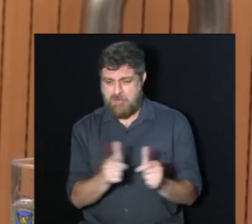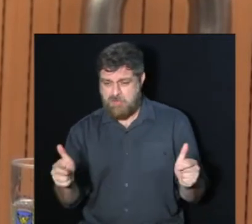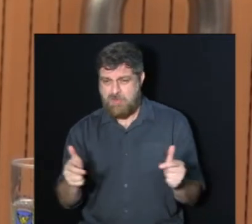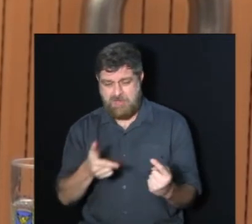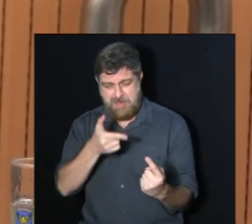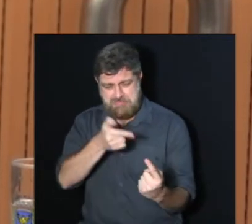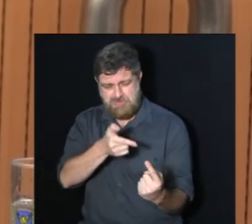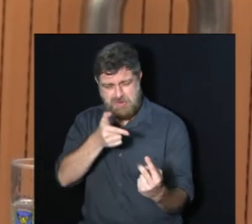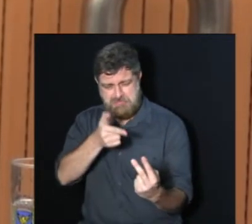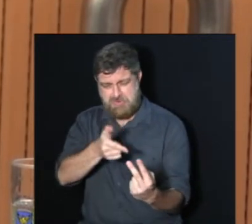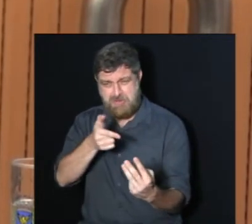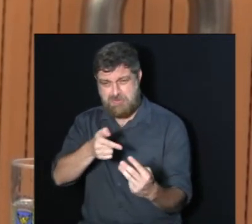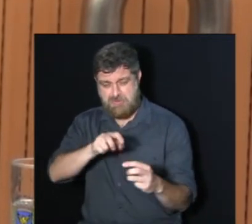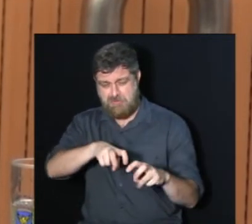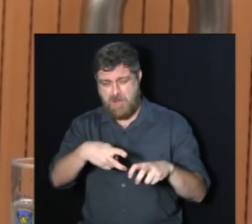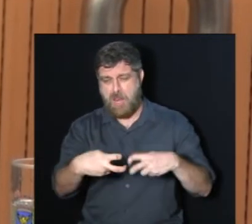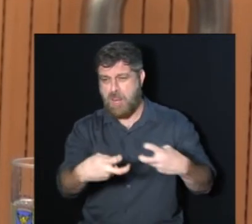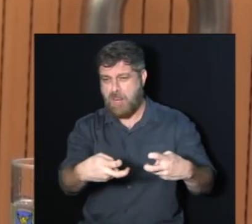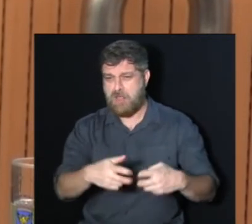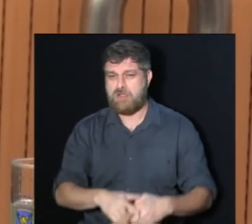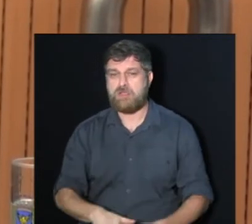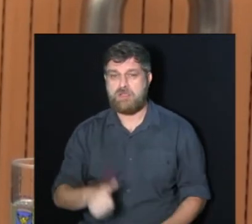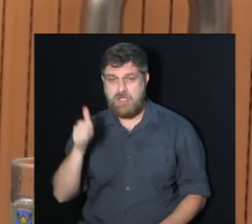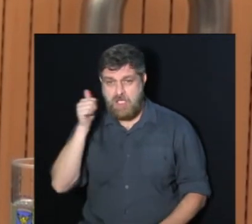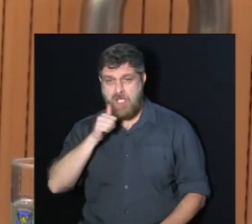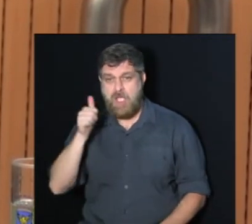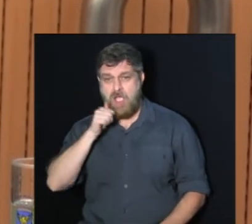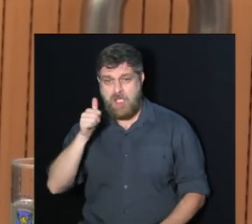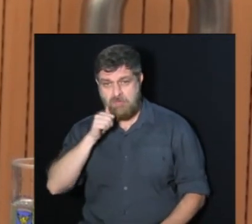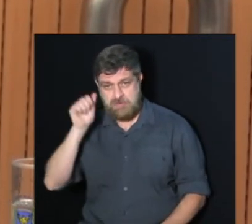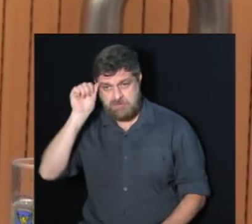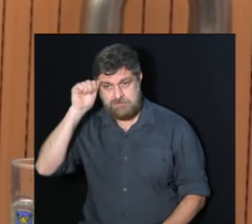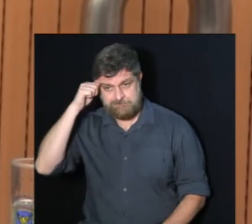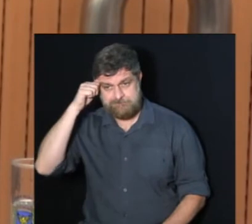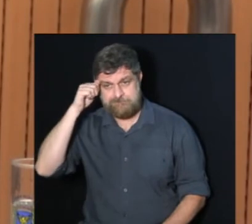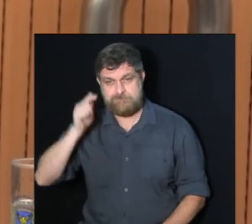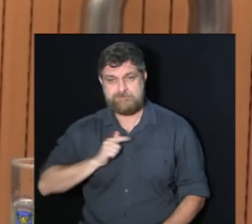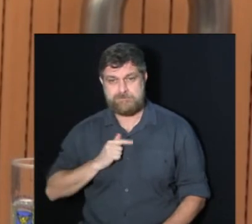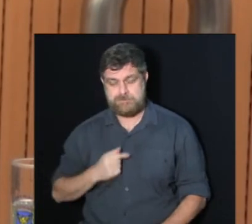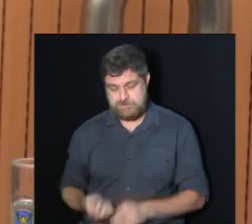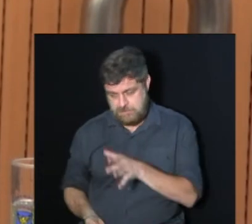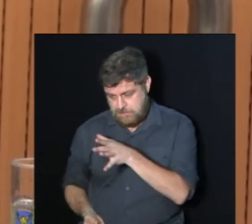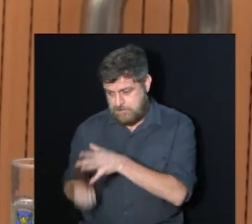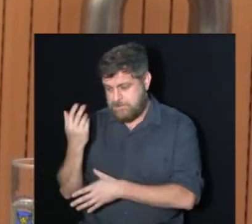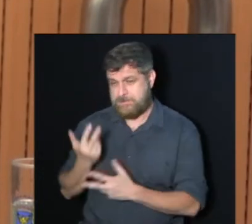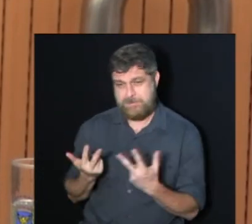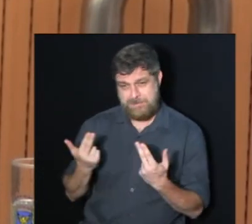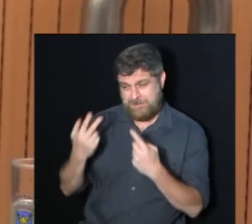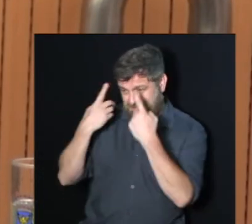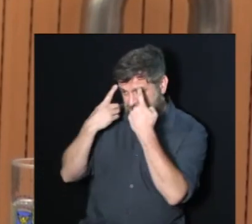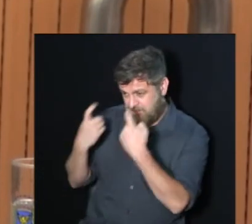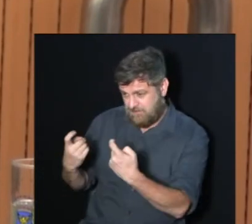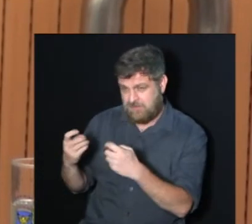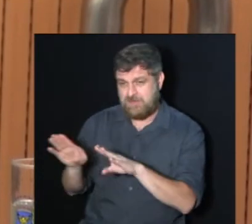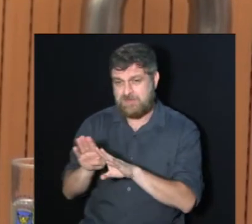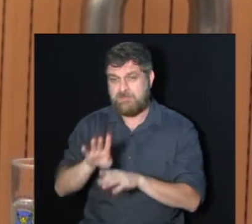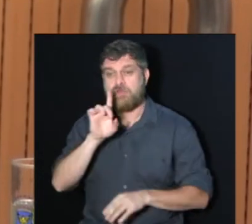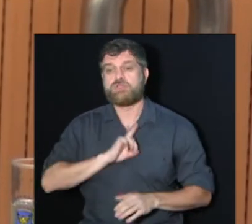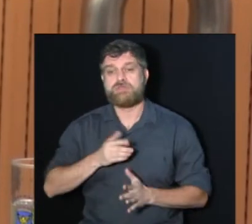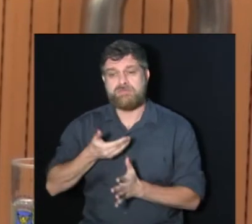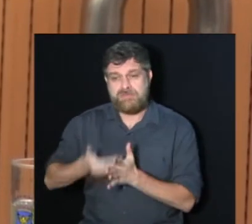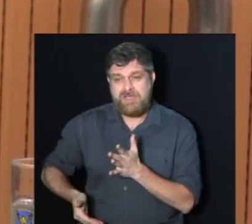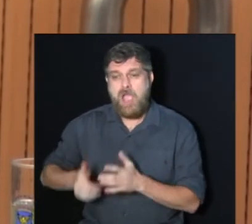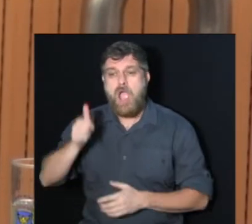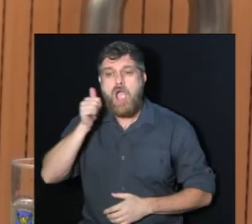assassinatos têm na saúde das mulheres negras e que se torna uma outra forma de violência e violação que essas